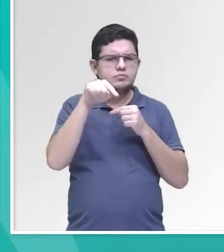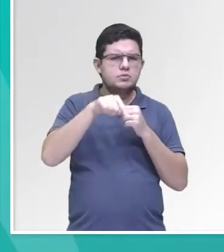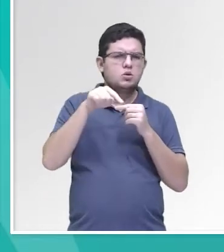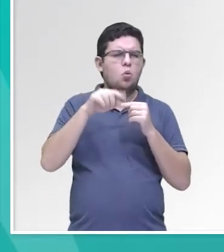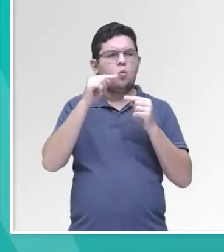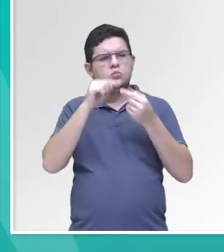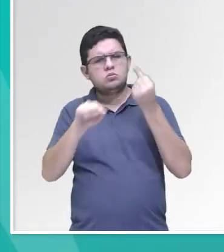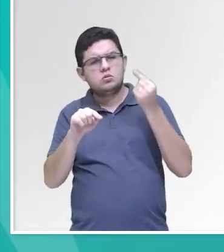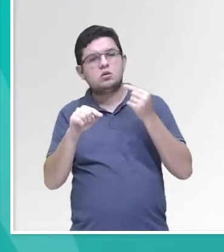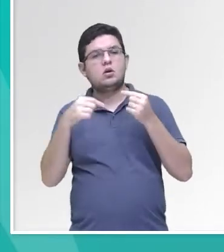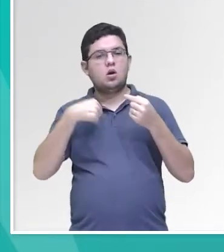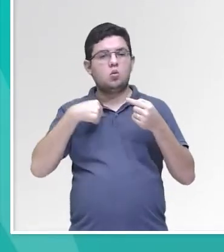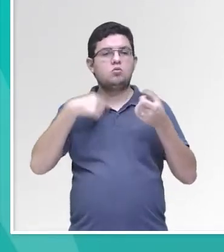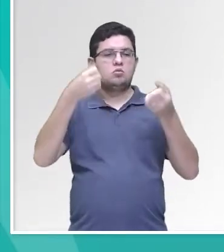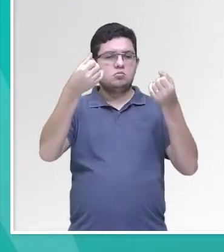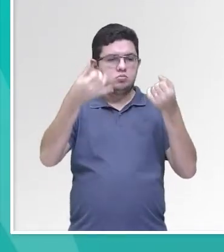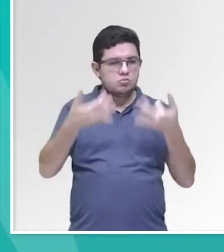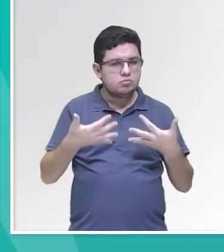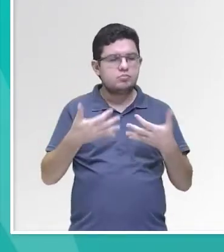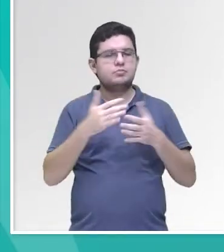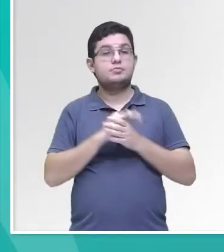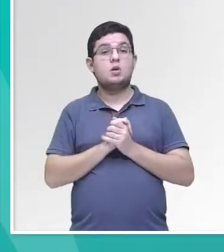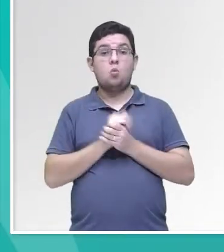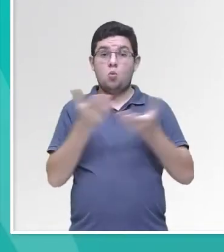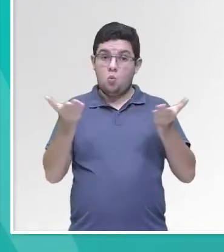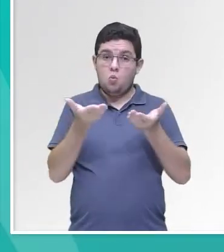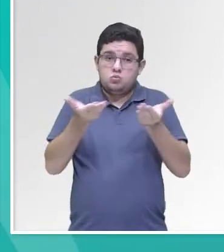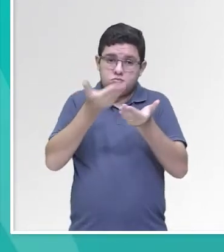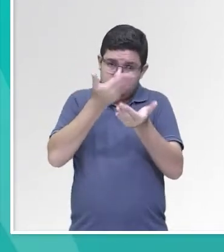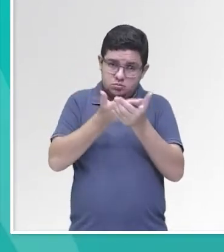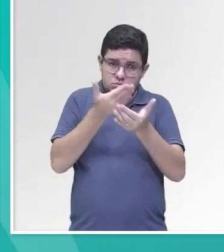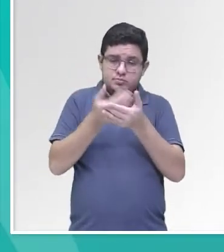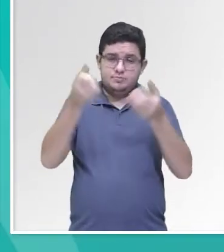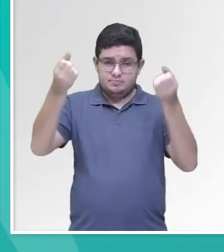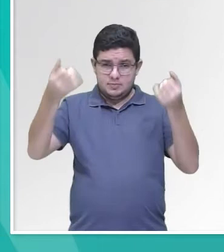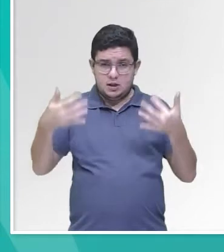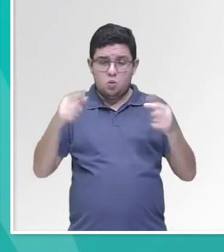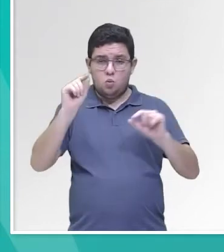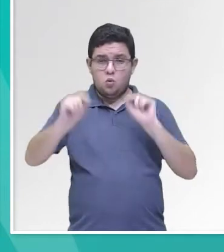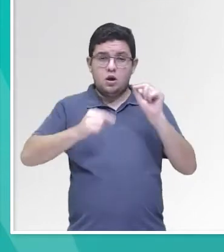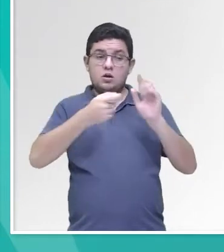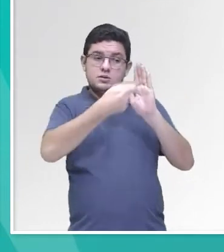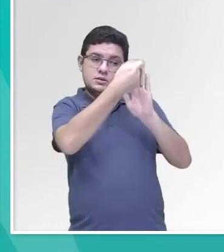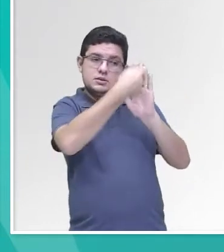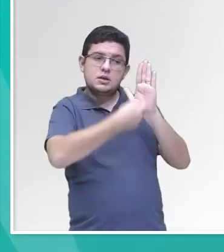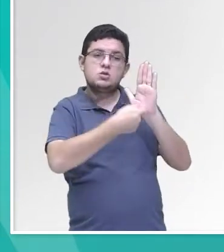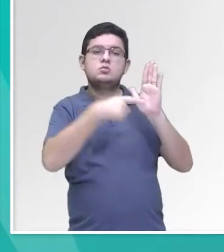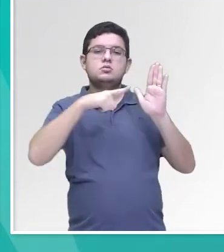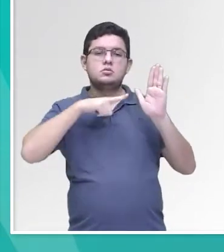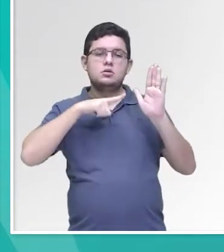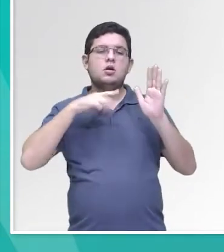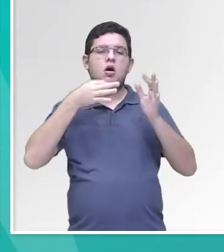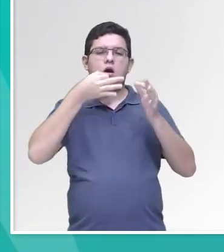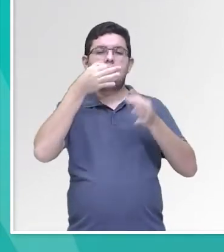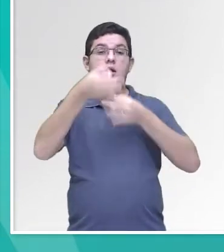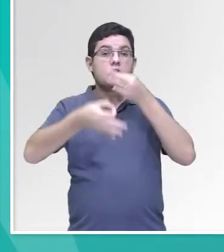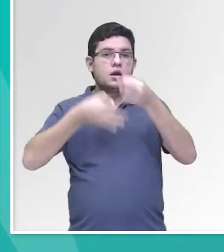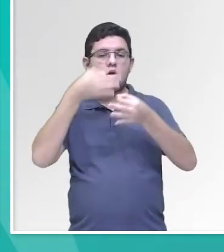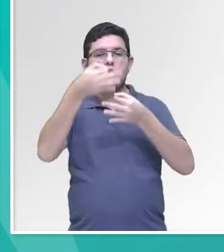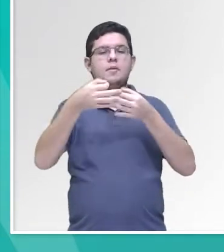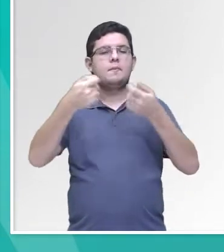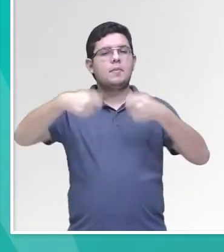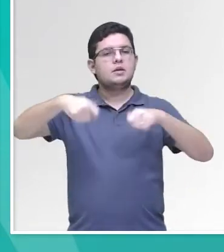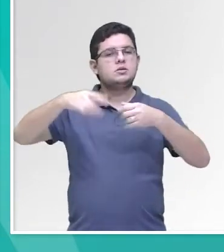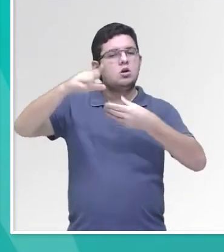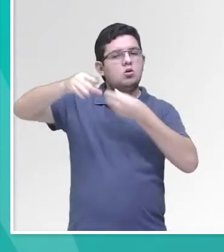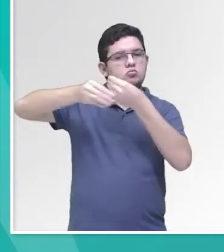argumentação. Então, na aula de hoje, nós iremos falar sobre esses textos. Textos de opinião e que precisam ter